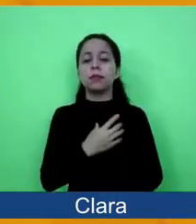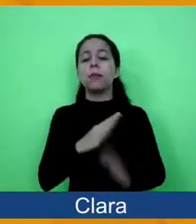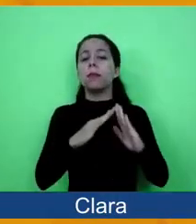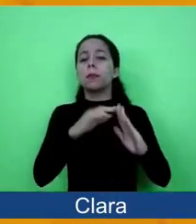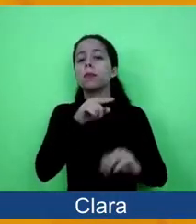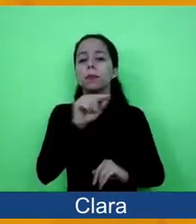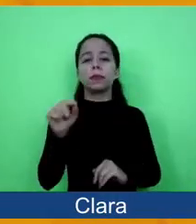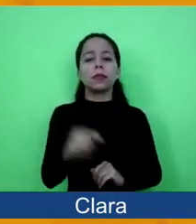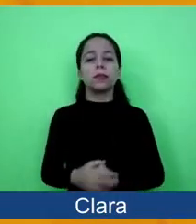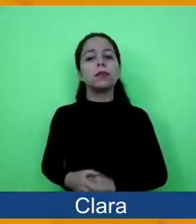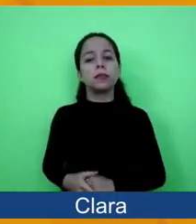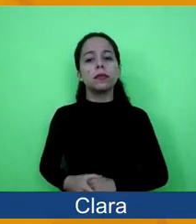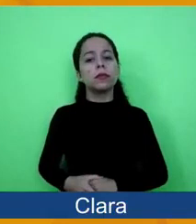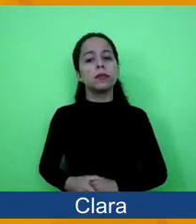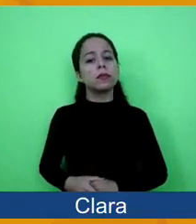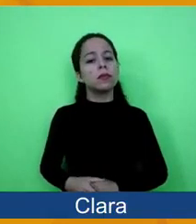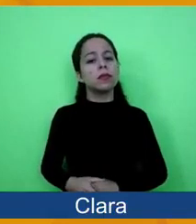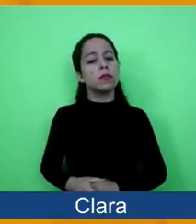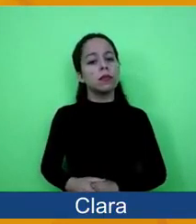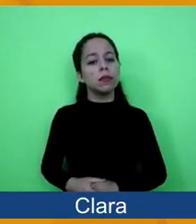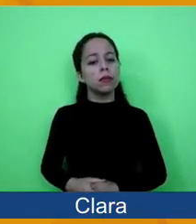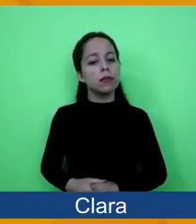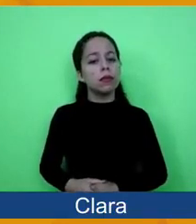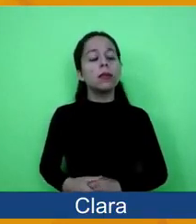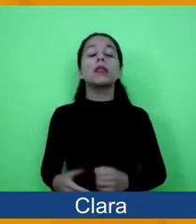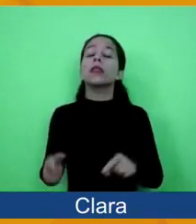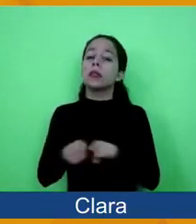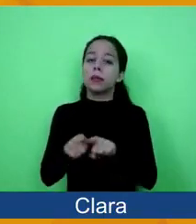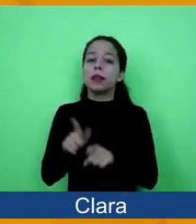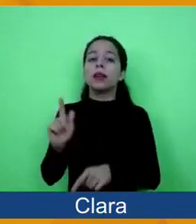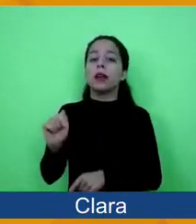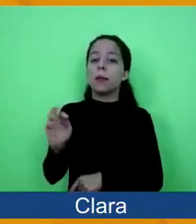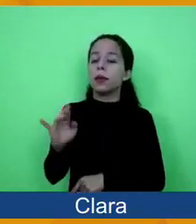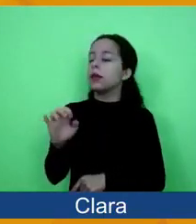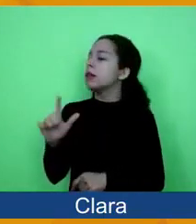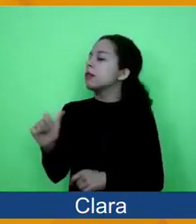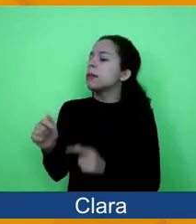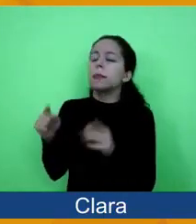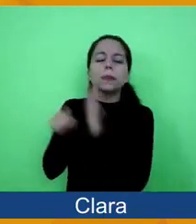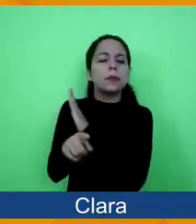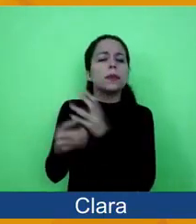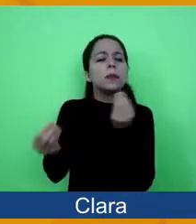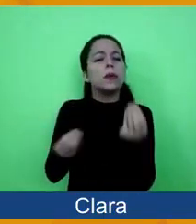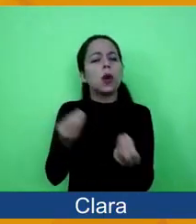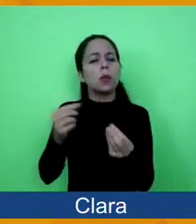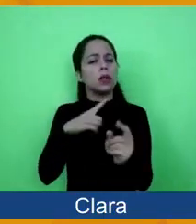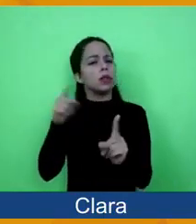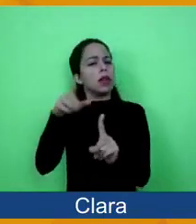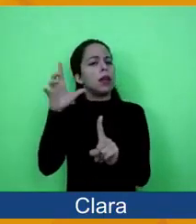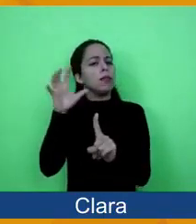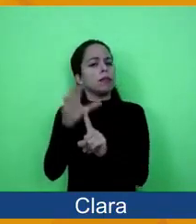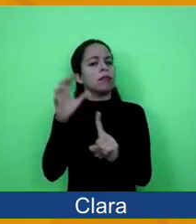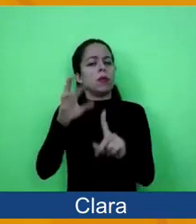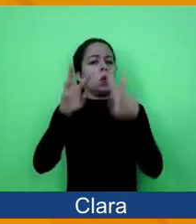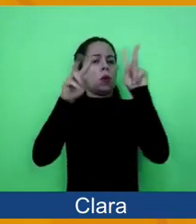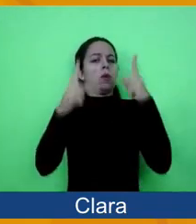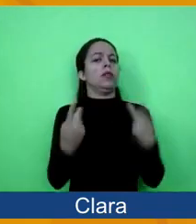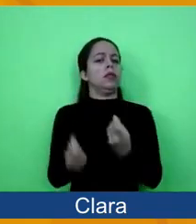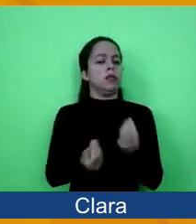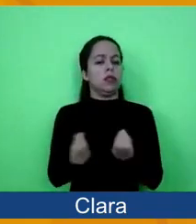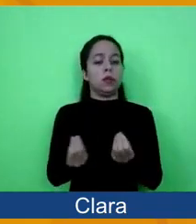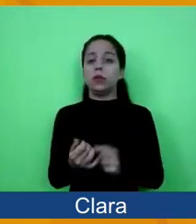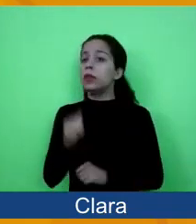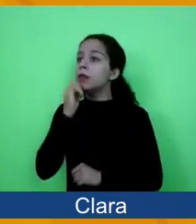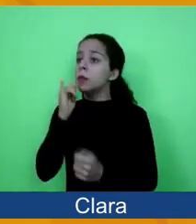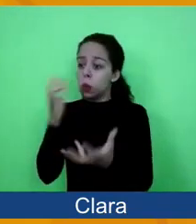destruição do permafrost na saúde humana. Marcelo pergunta se é possível correlacionar essa seca que nos ameaça no momento